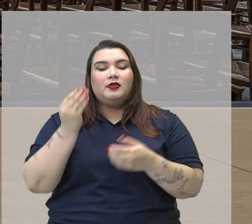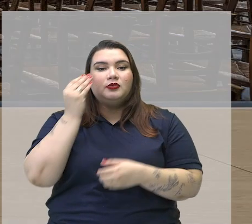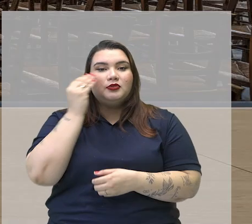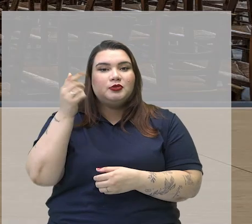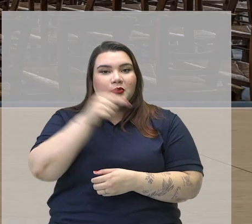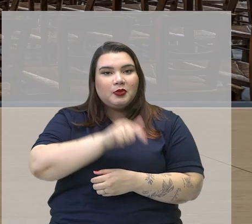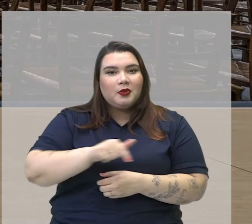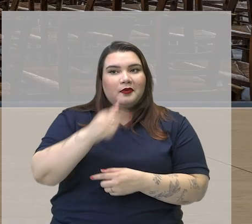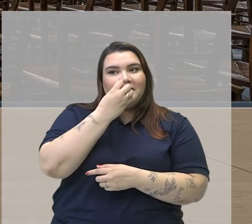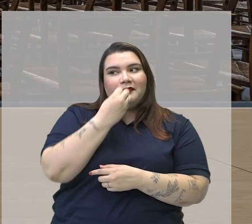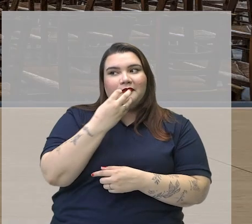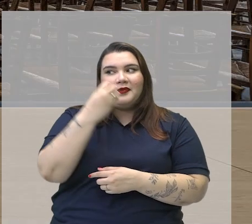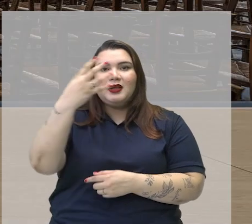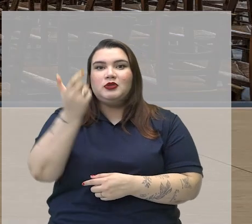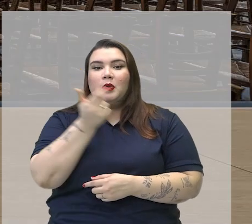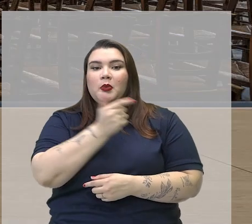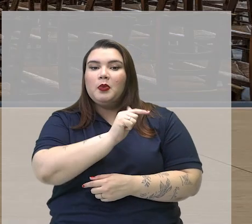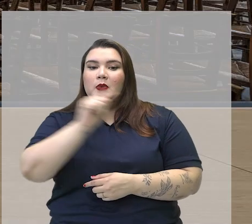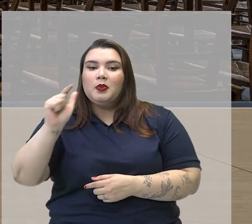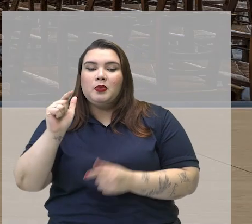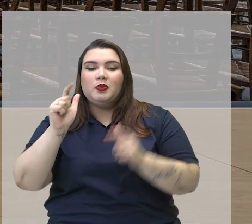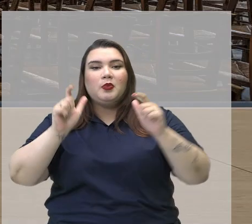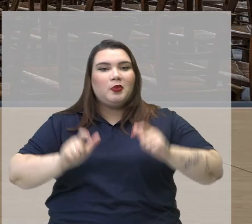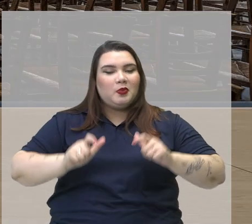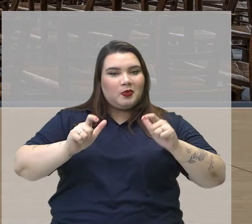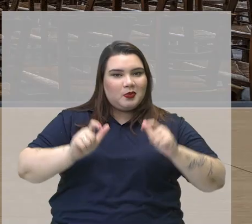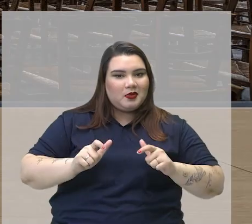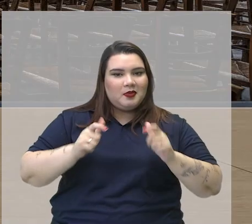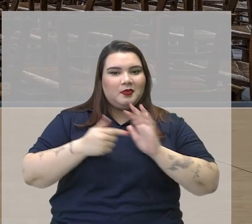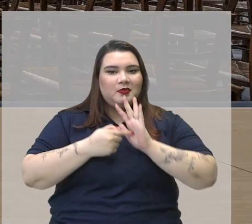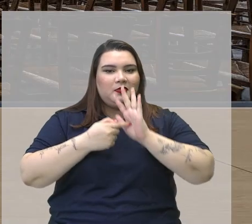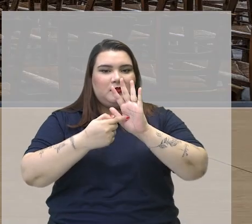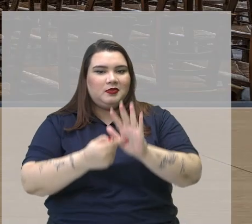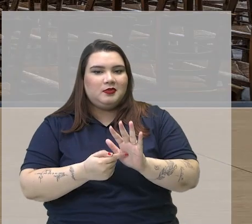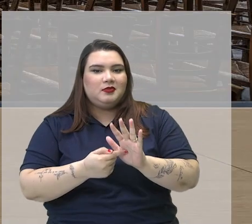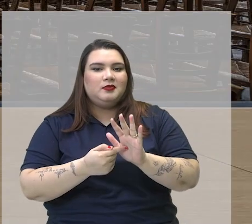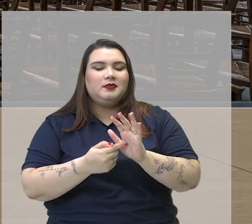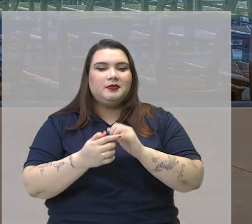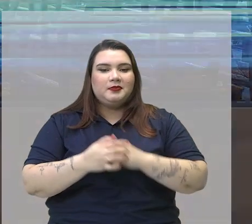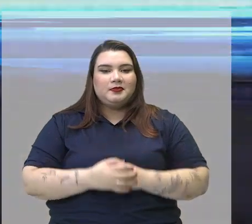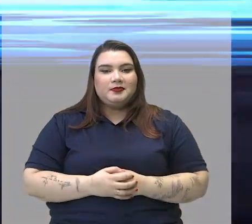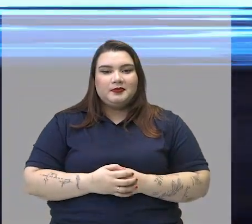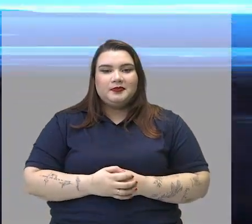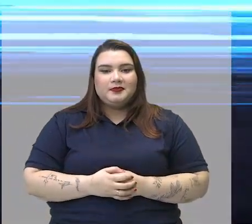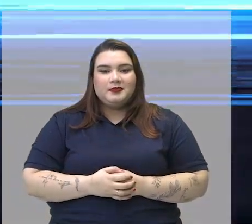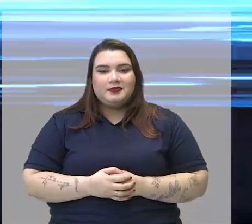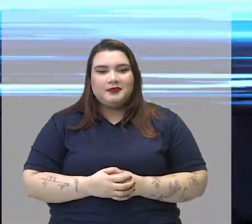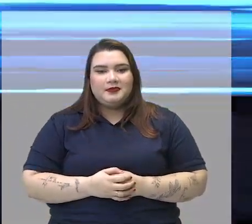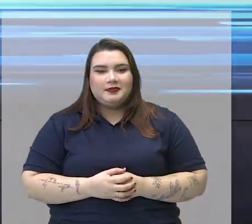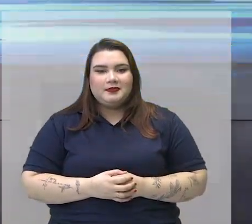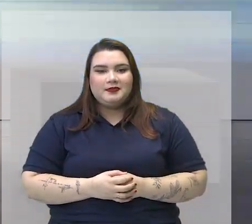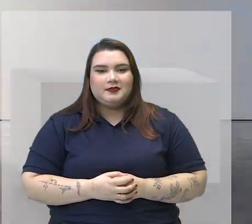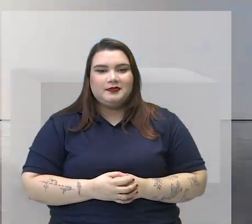novamente fazer essa viagem e vamos a uma galeria de arte lá no Renascimento.